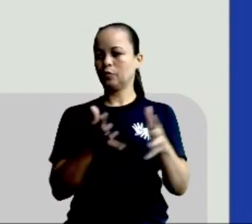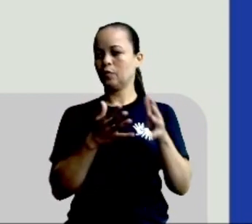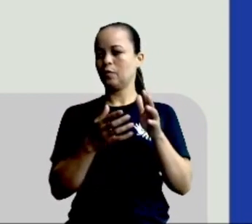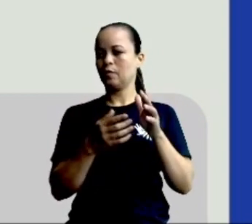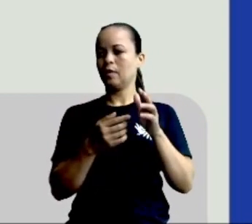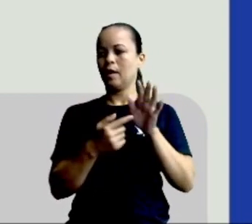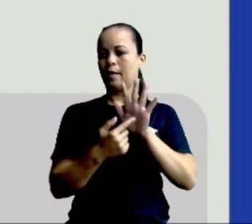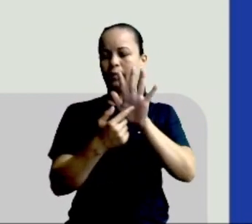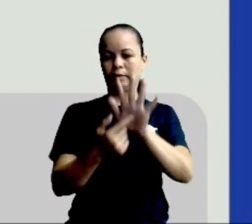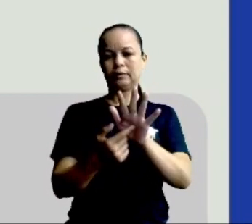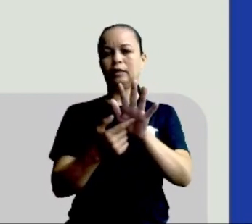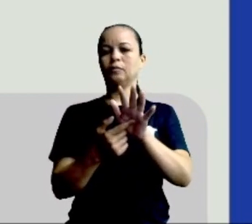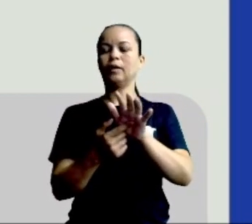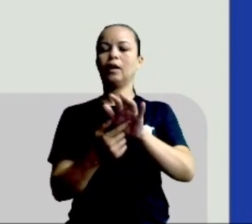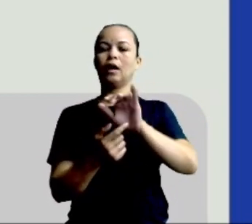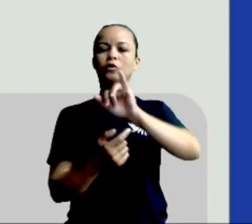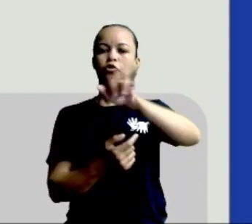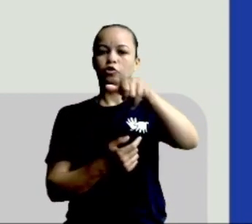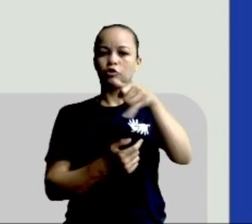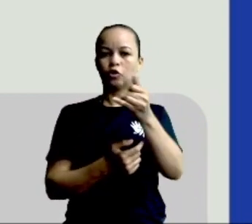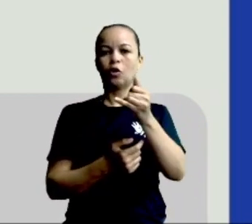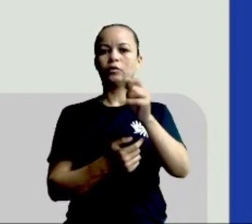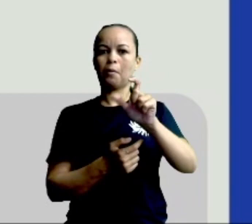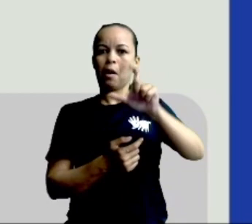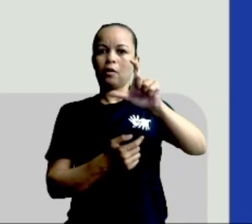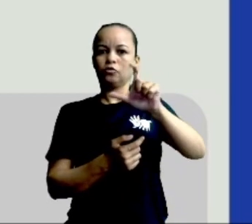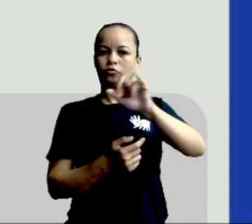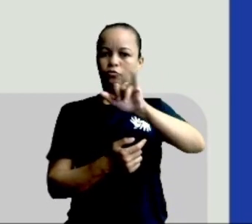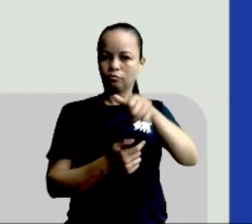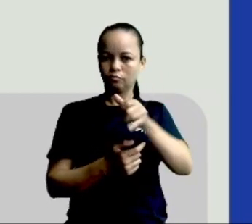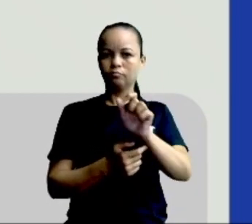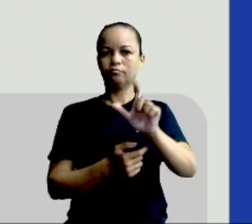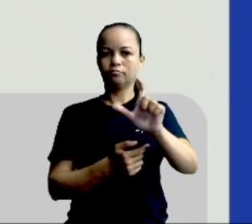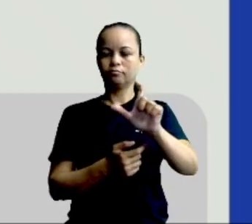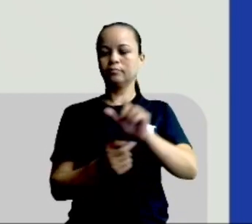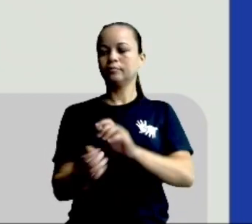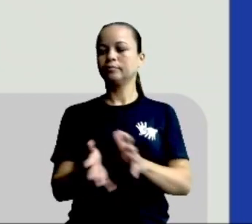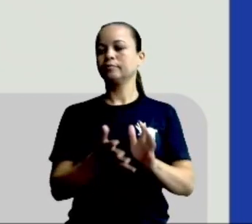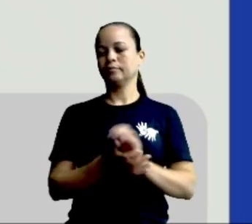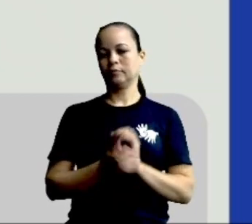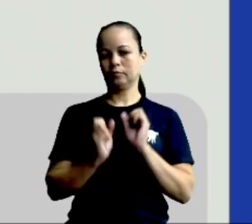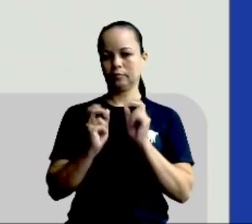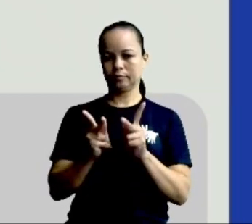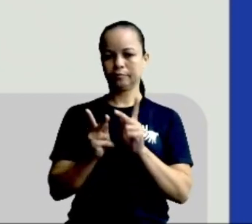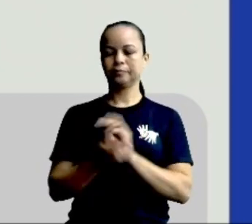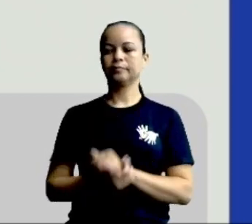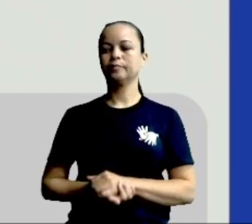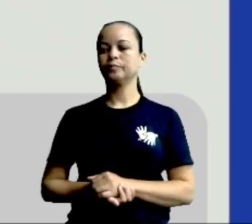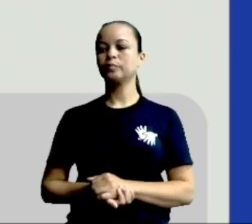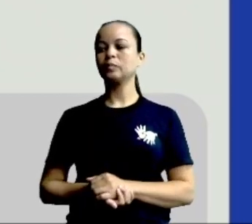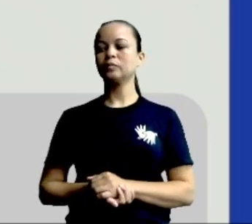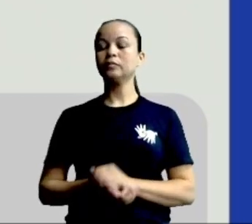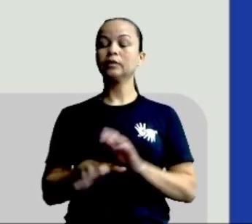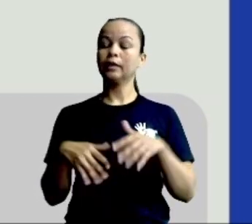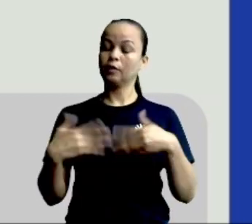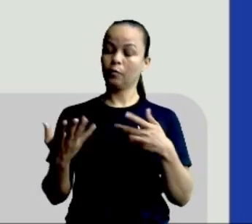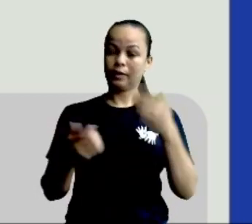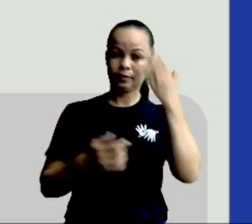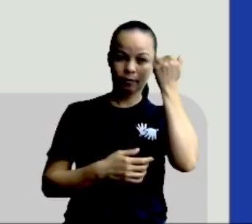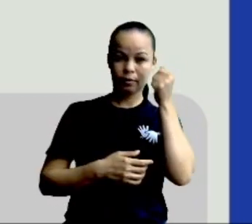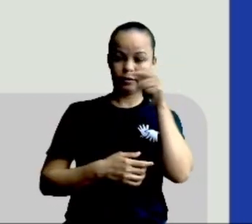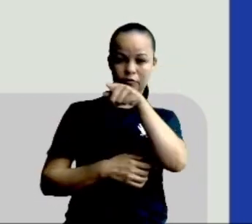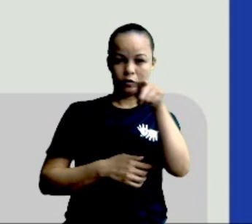letra J maiúscula aí. É, professor? É. Beleza. Então, para ver se realmente